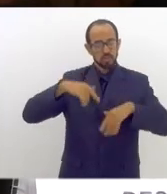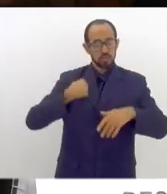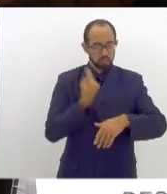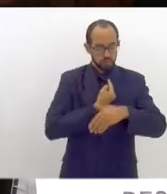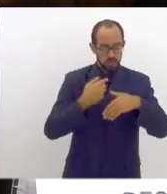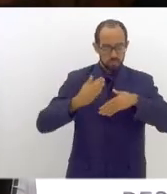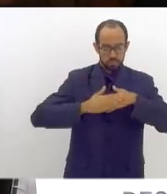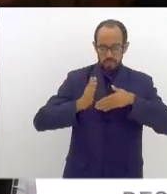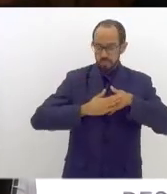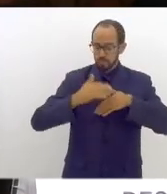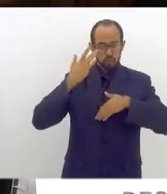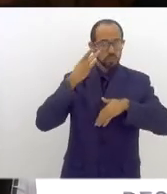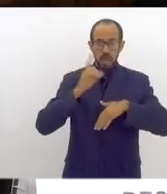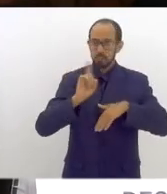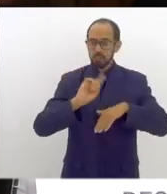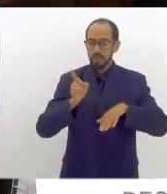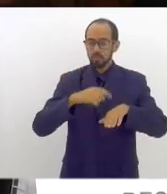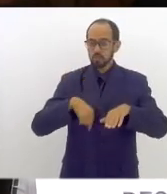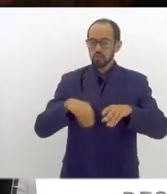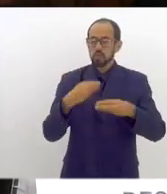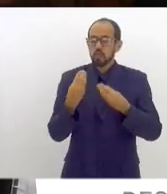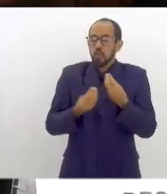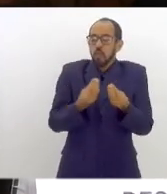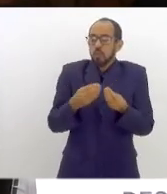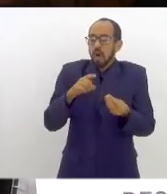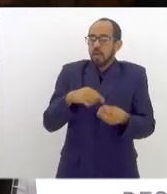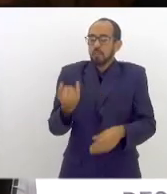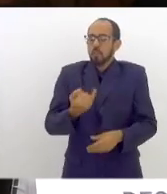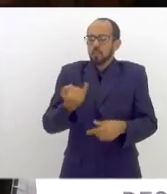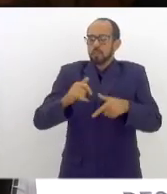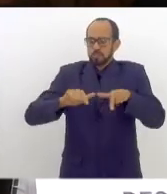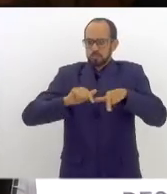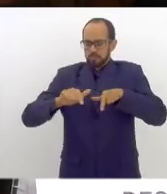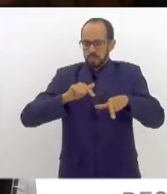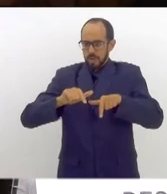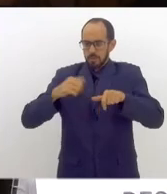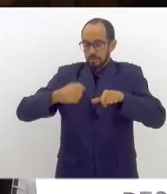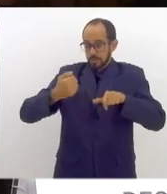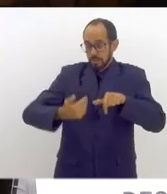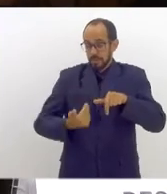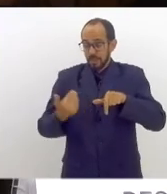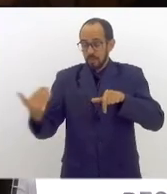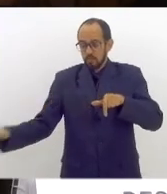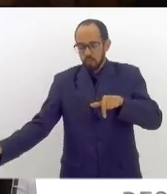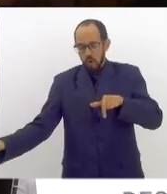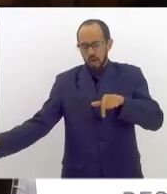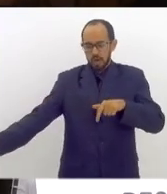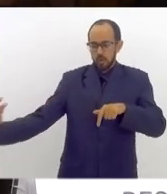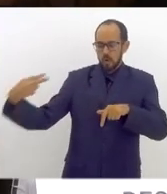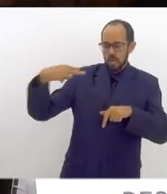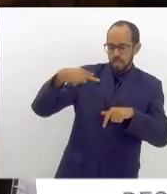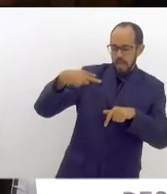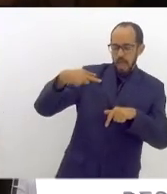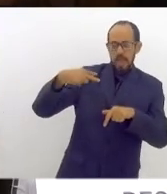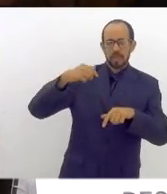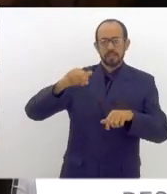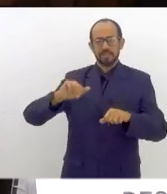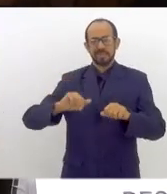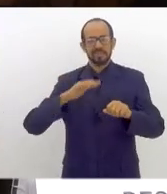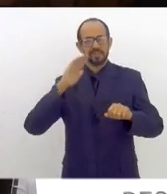o que você faz é preciso que quem esteja de fora te observa e assim